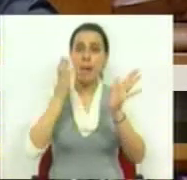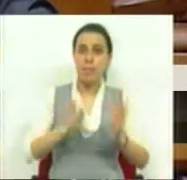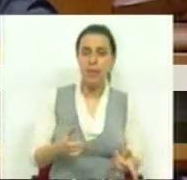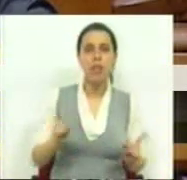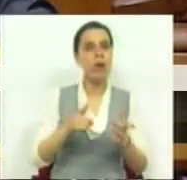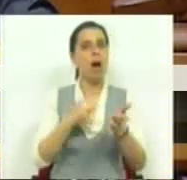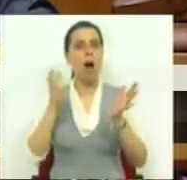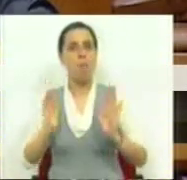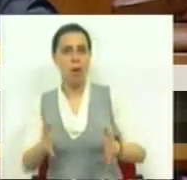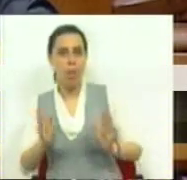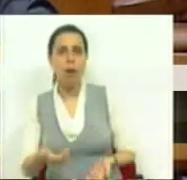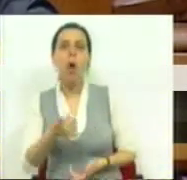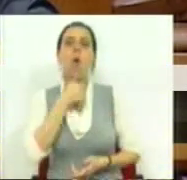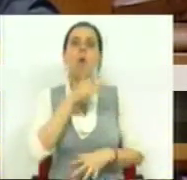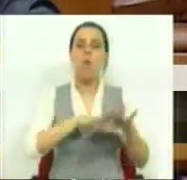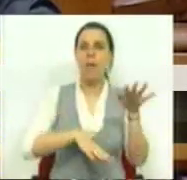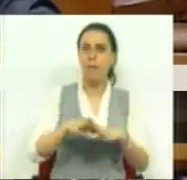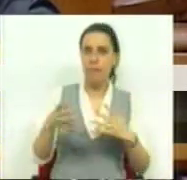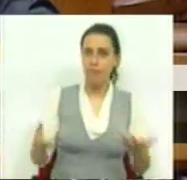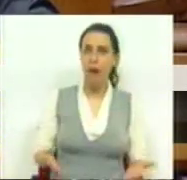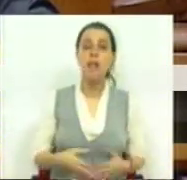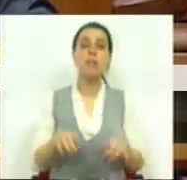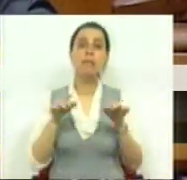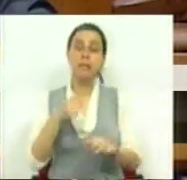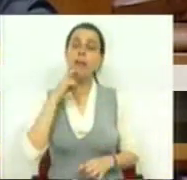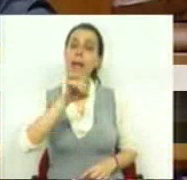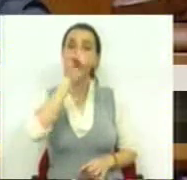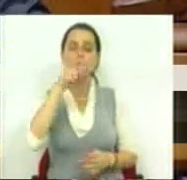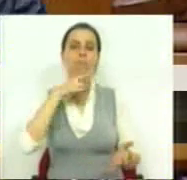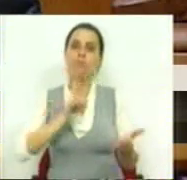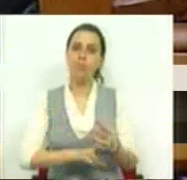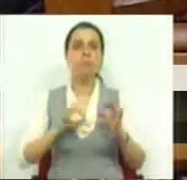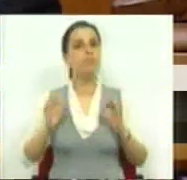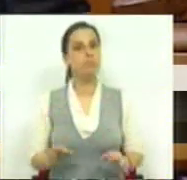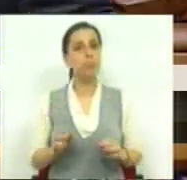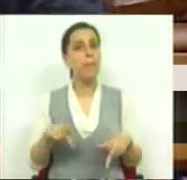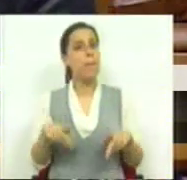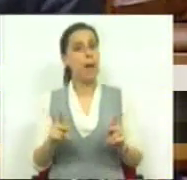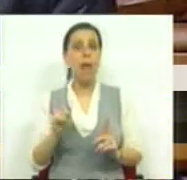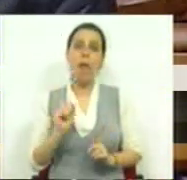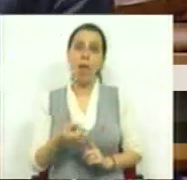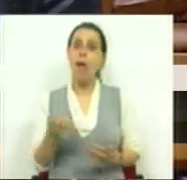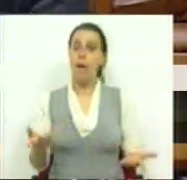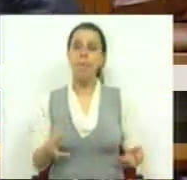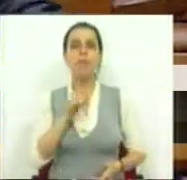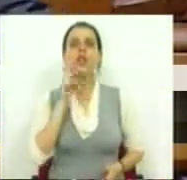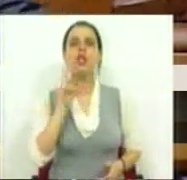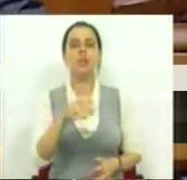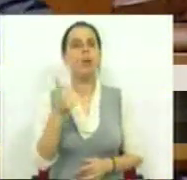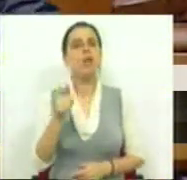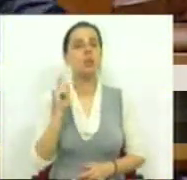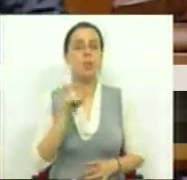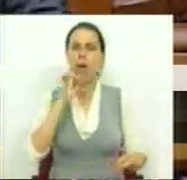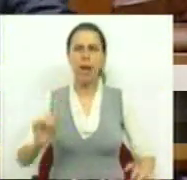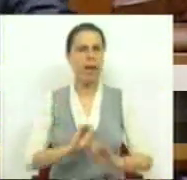necessária, se não é necessária, como deve ser feita. Essa é a pergunta séria e é a pergunta metodológica. A resposta do Bloco de